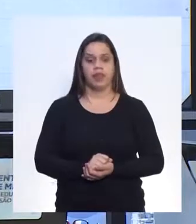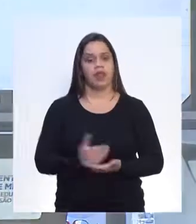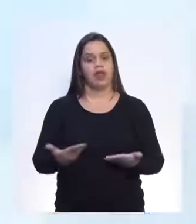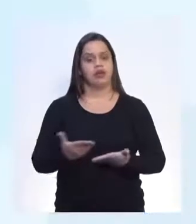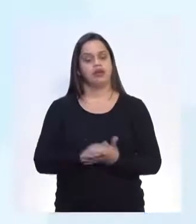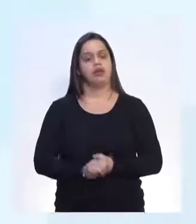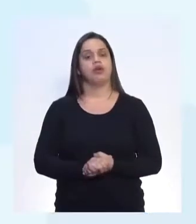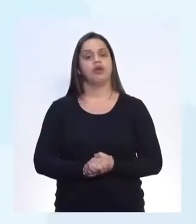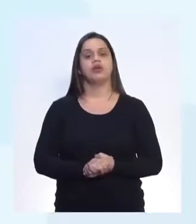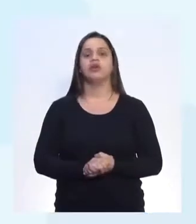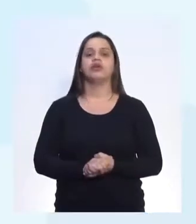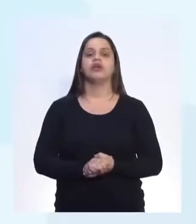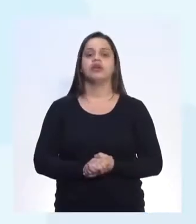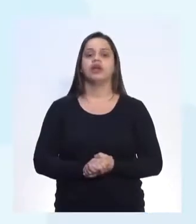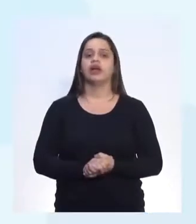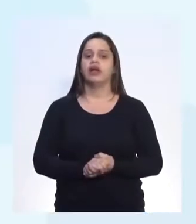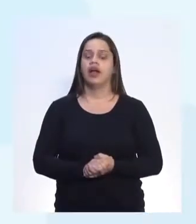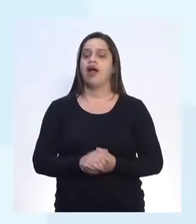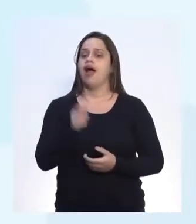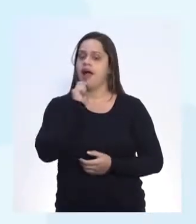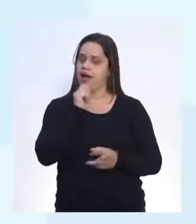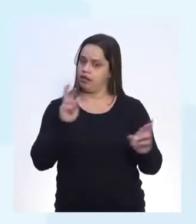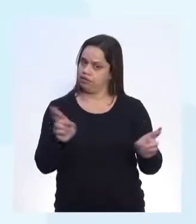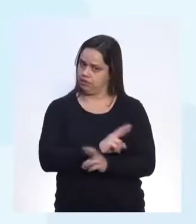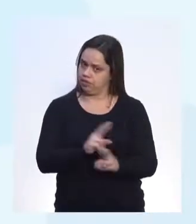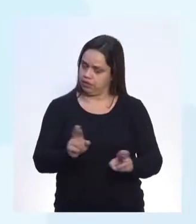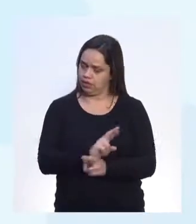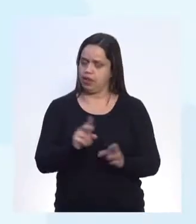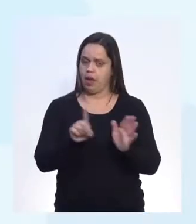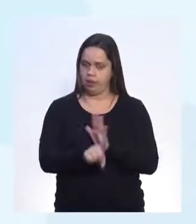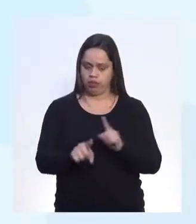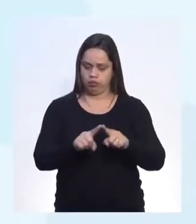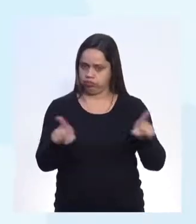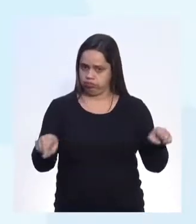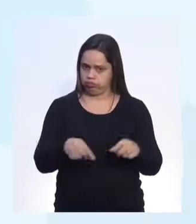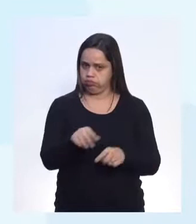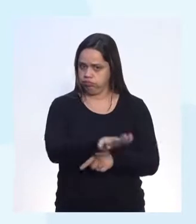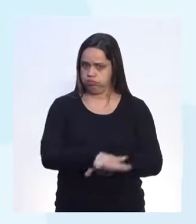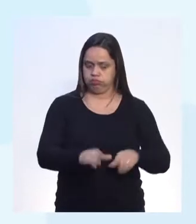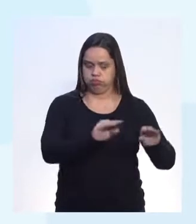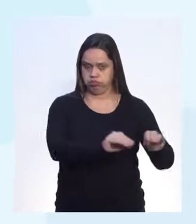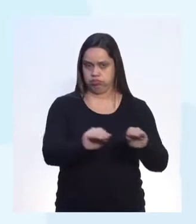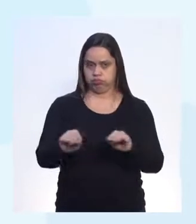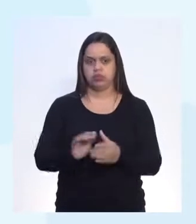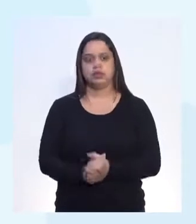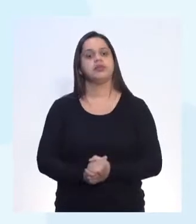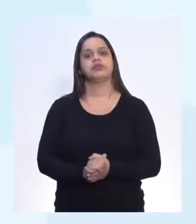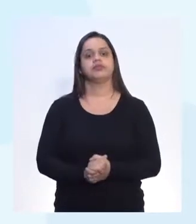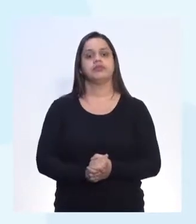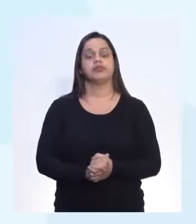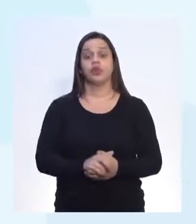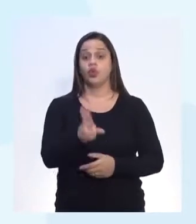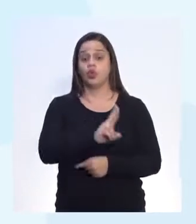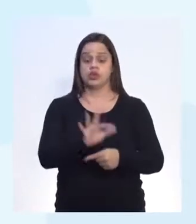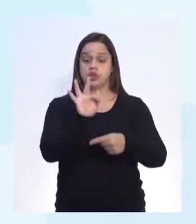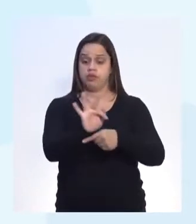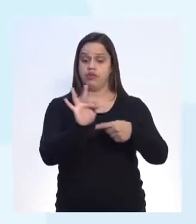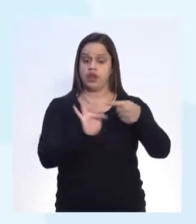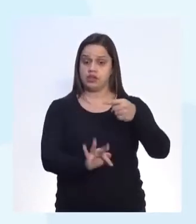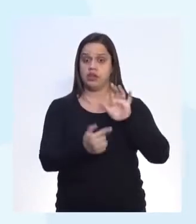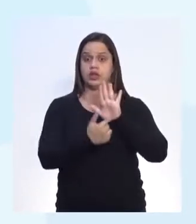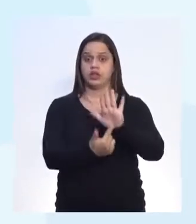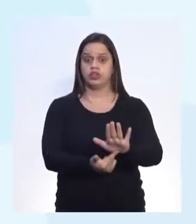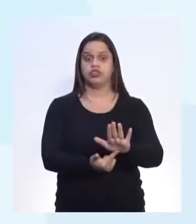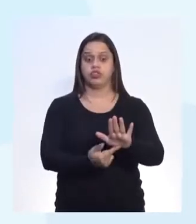com relação à situação problema. Tudo bem? Utilizando a representação fracionária, indique